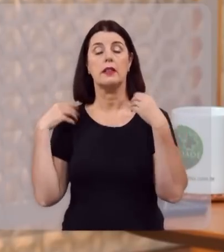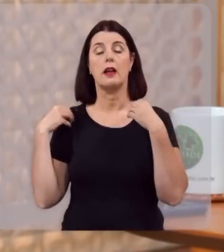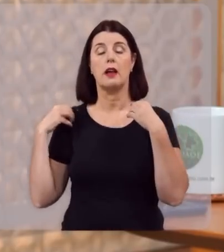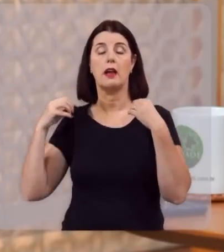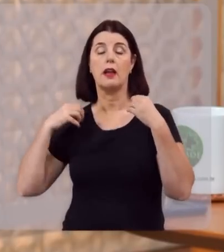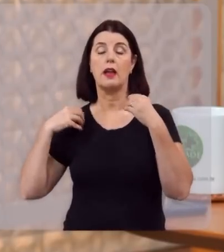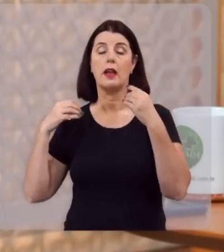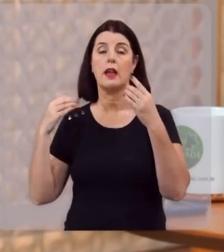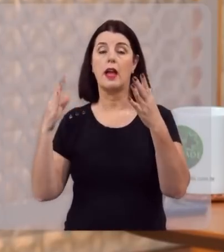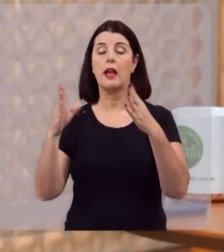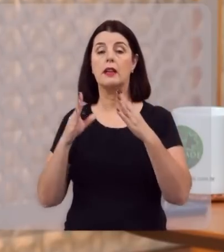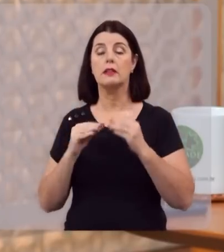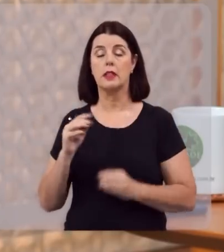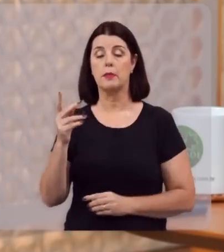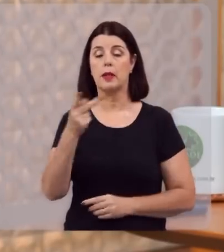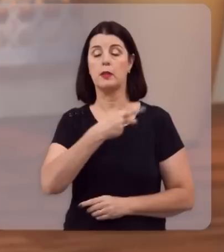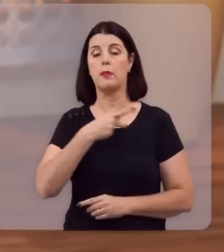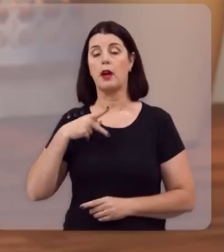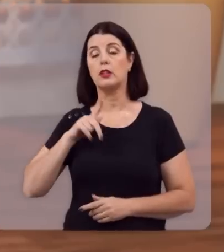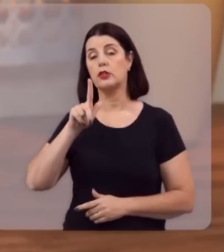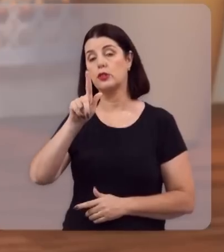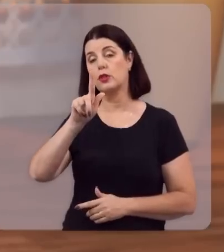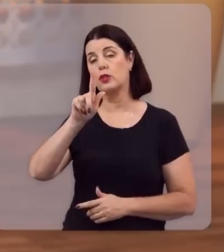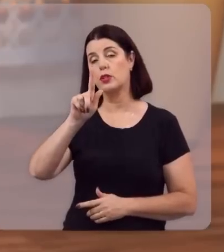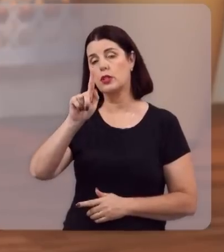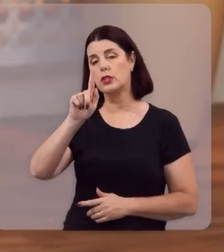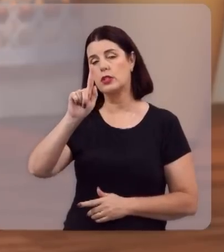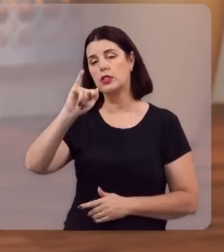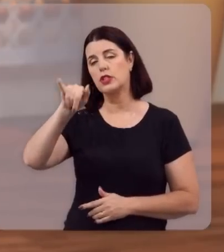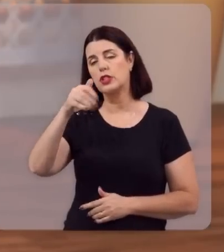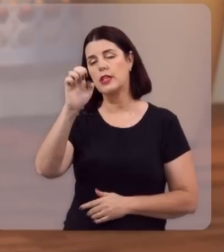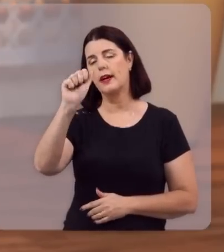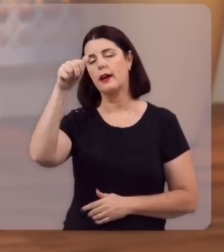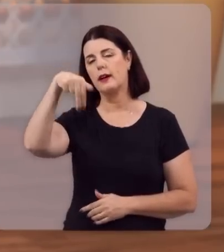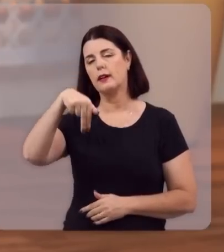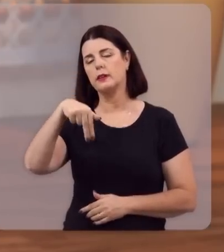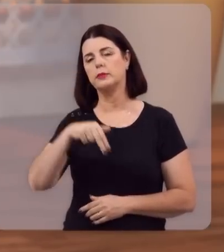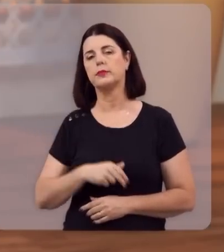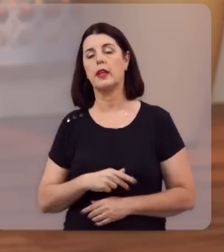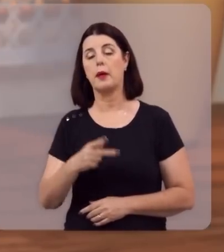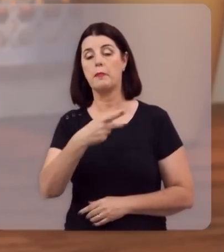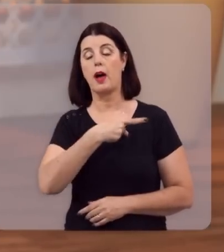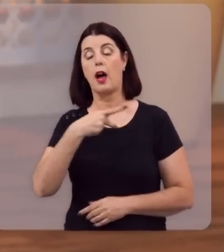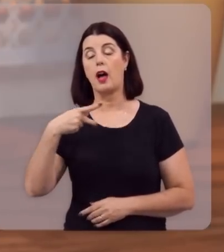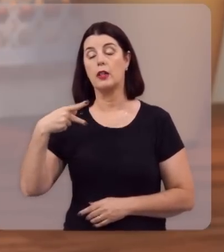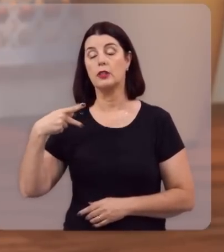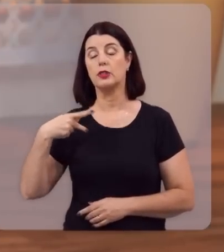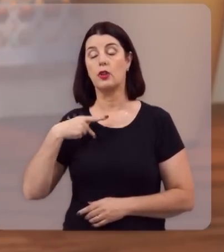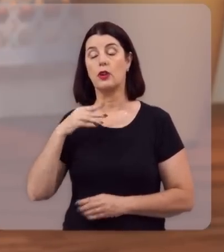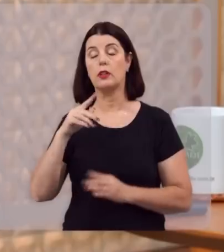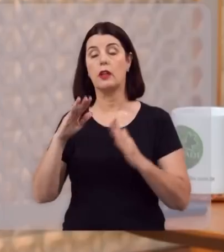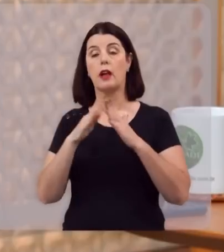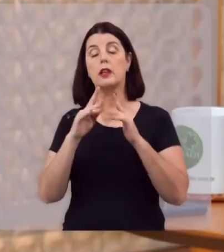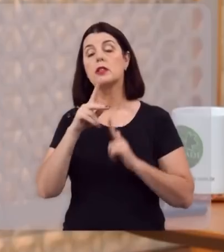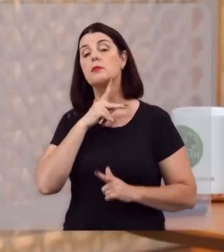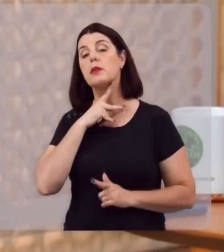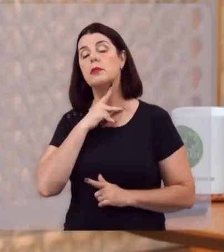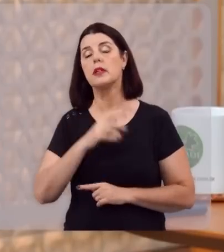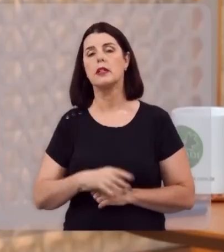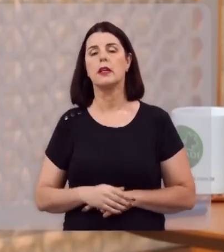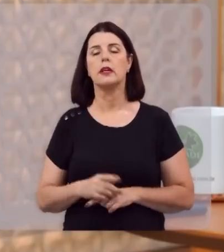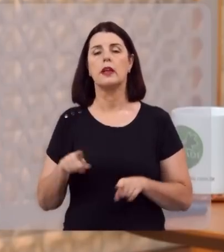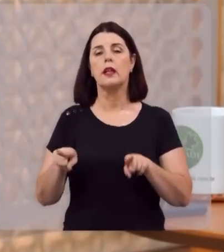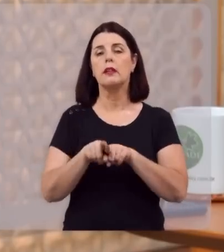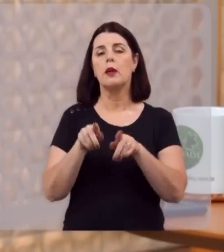aqui nos nossos estúdios o Reverendo o Jean Chagas que é pastor da Igreja Presbiteriana luz em Goiânia e também